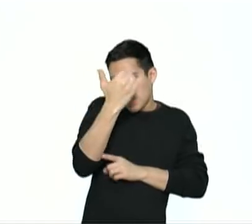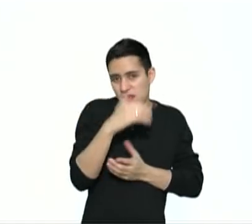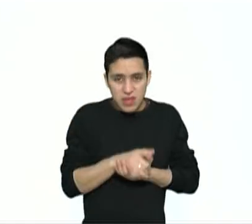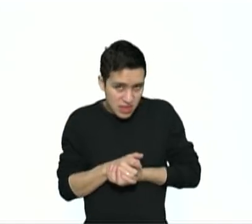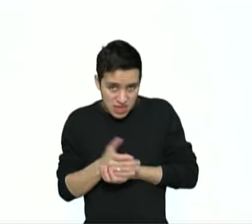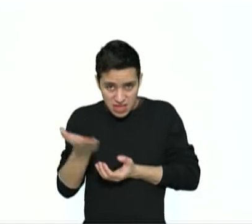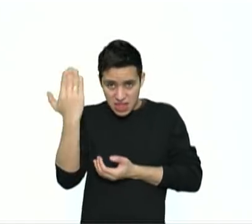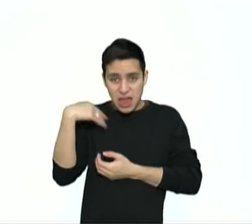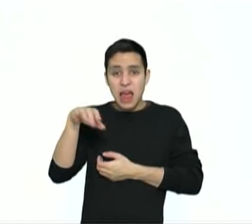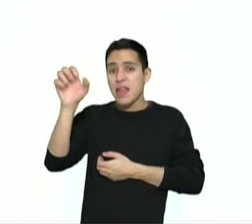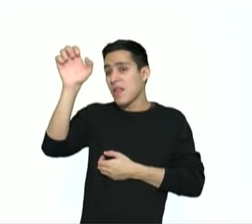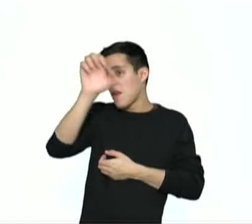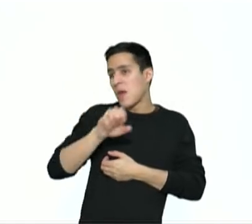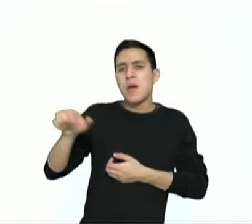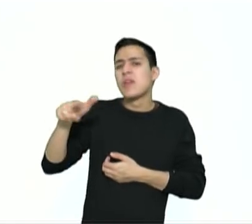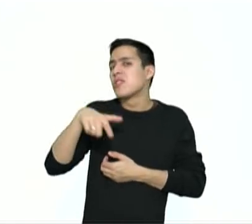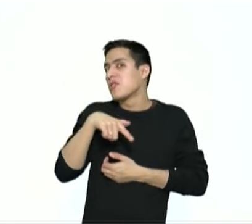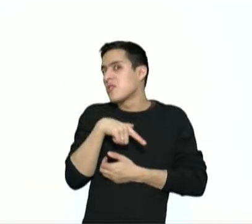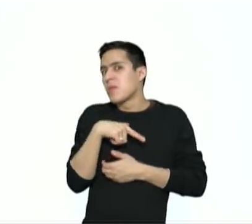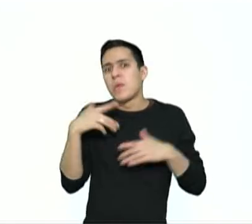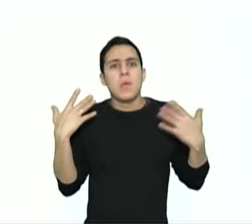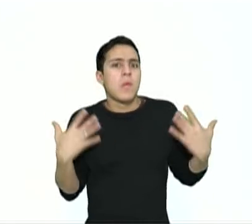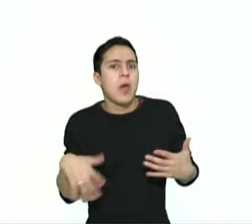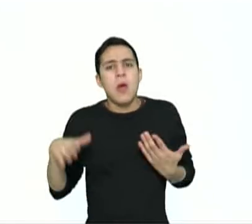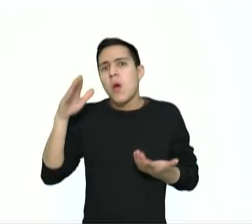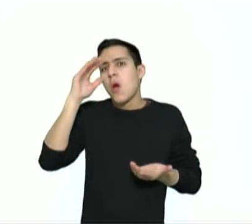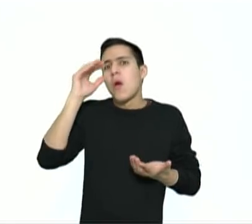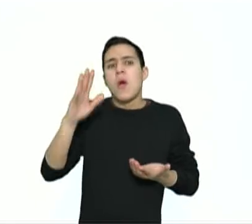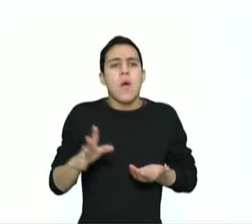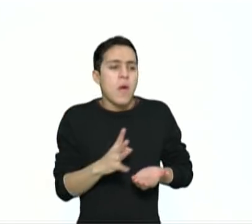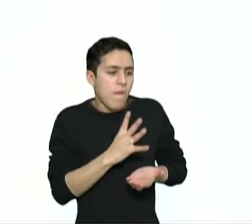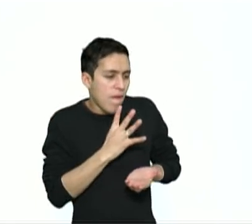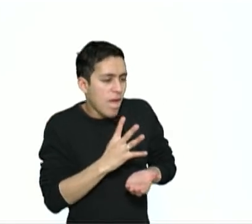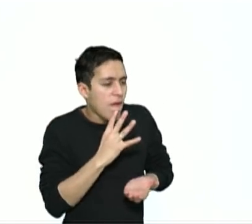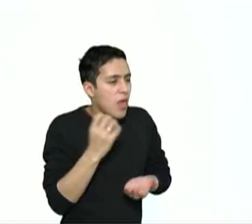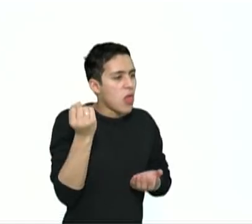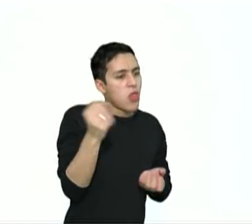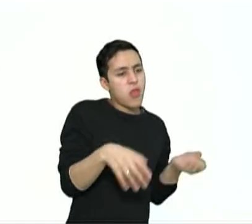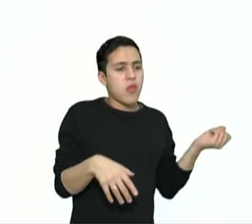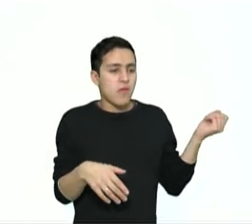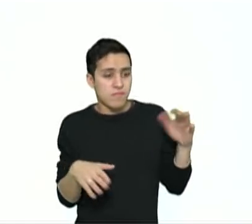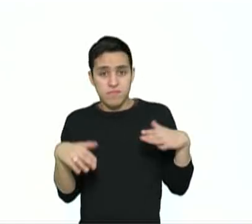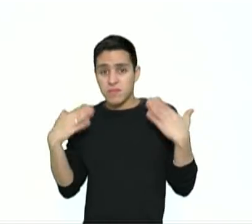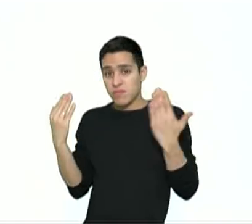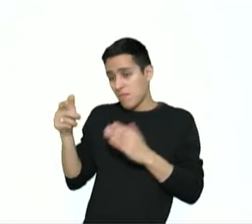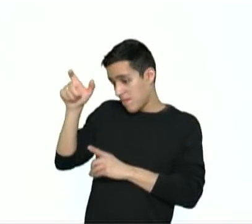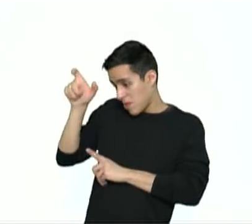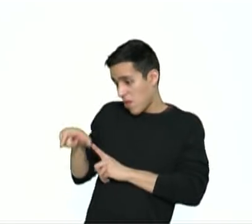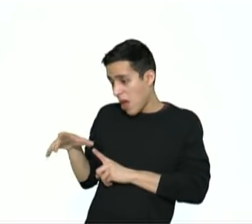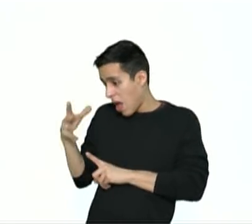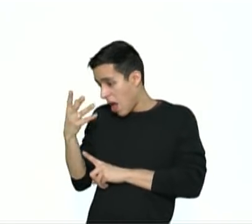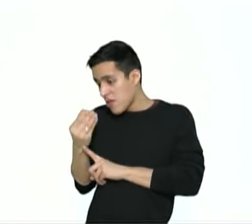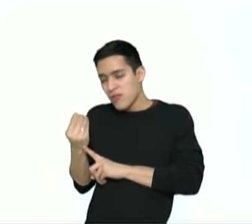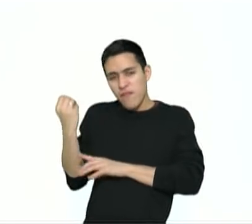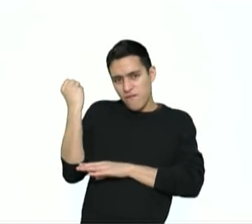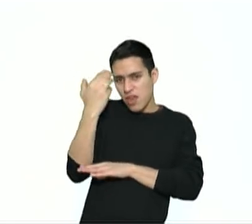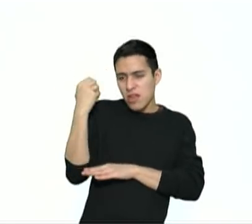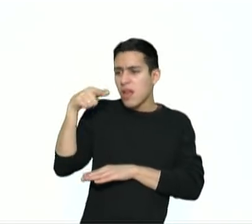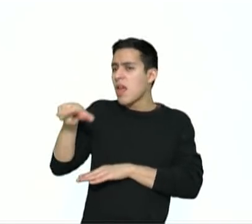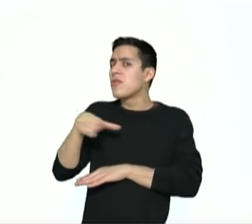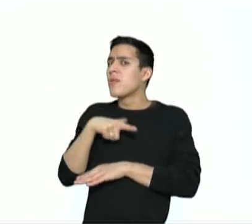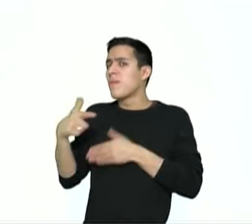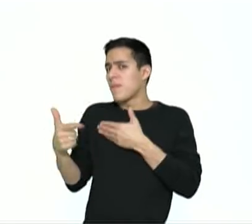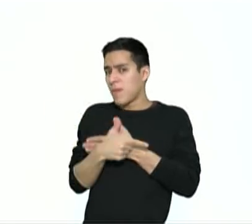curiosidade em conhecer os novos mundos. Por isso, o artista viajante tinha um papel fundamental e sua profissão era muito